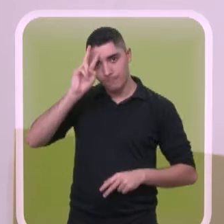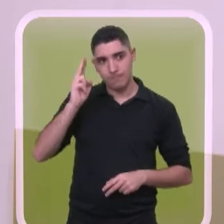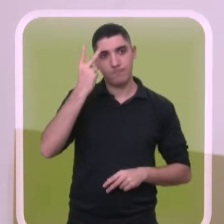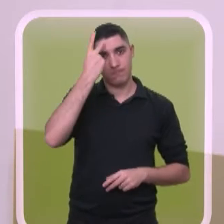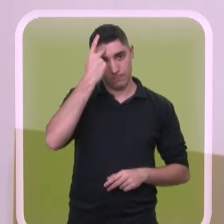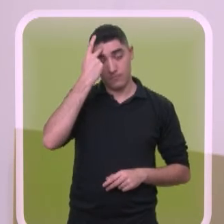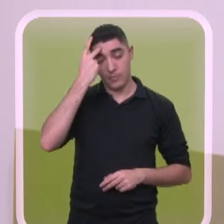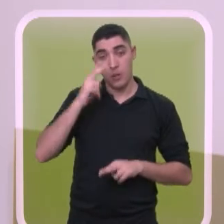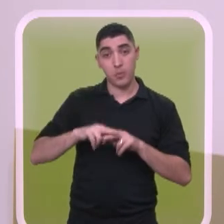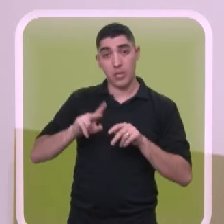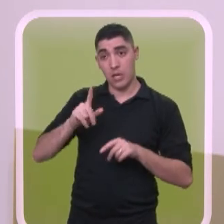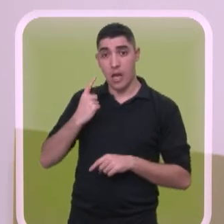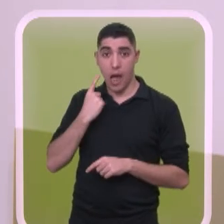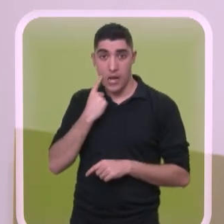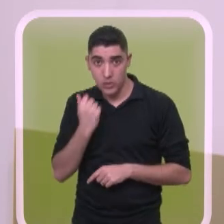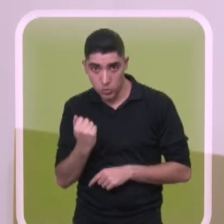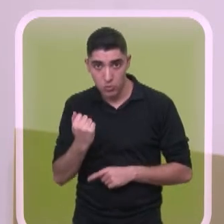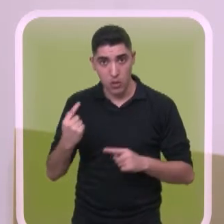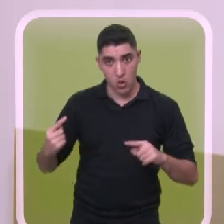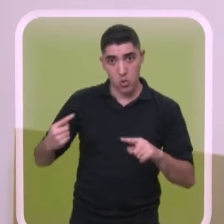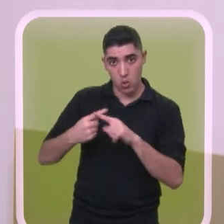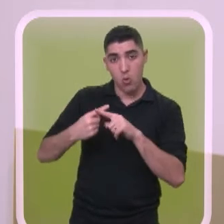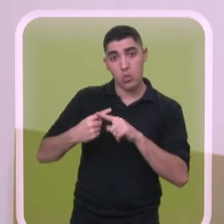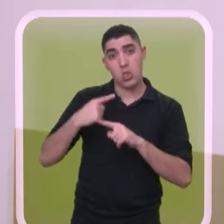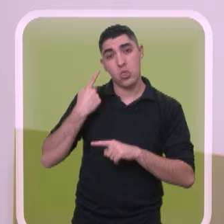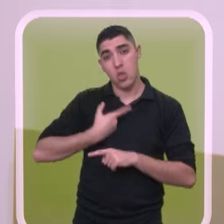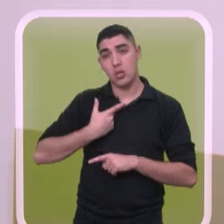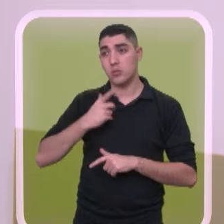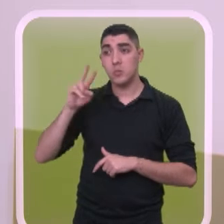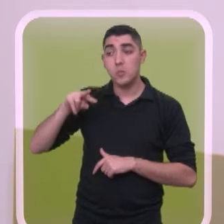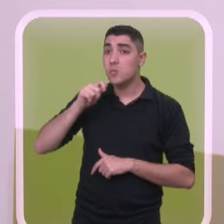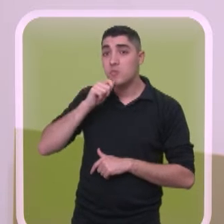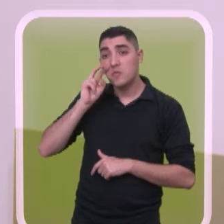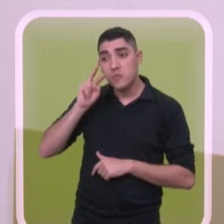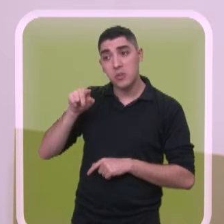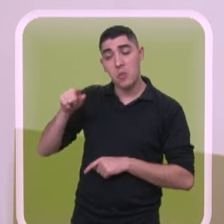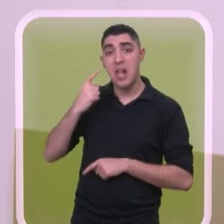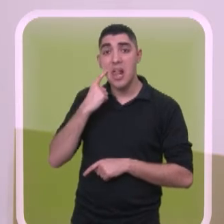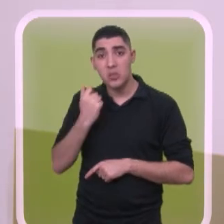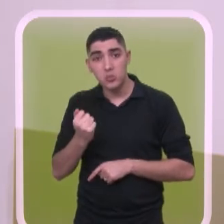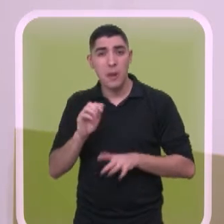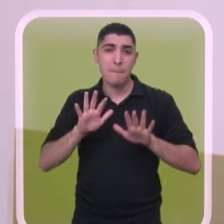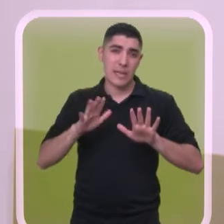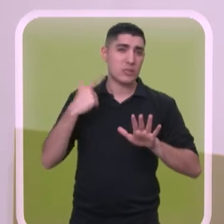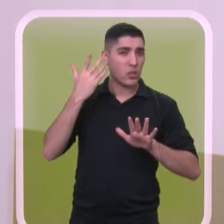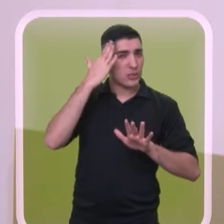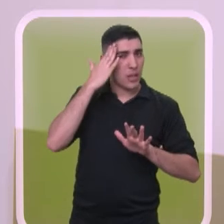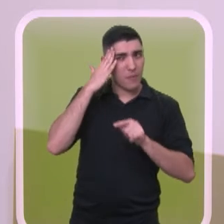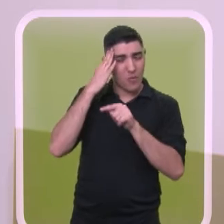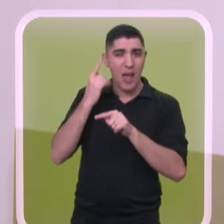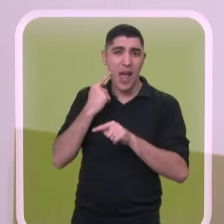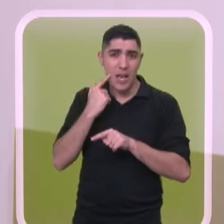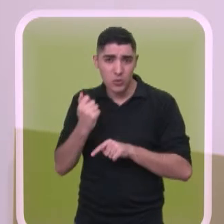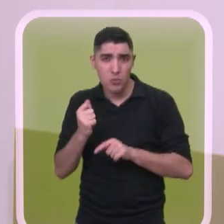Araçatuba, que em tese a gente não viu o Araçatuba jogar, mas a gente já sabe que é um time um